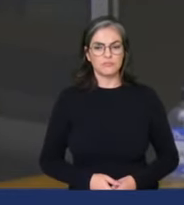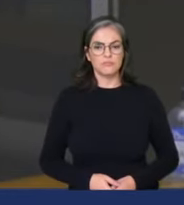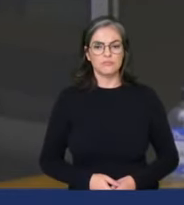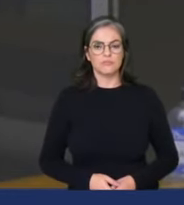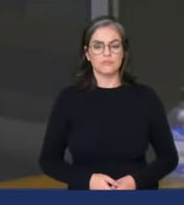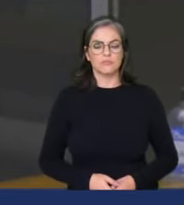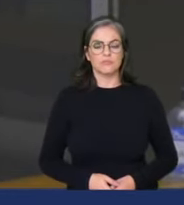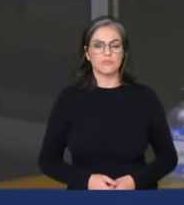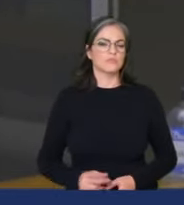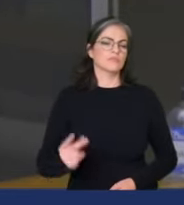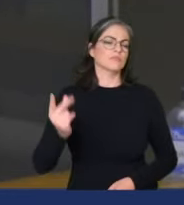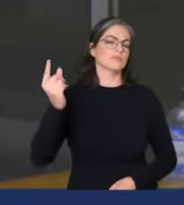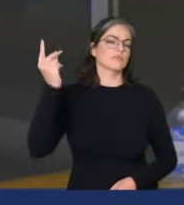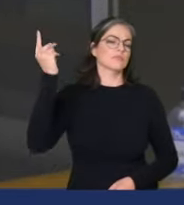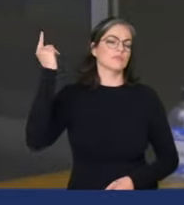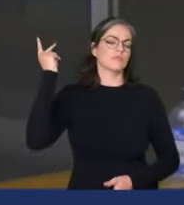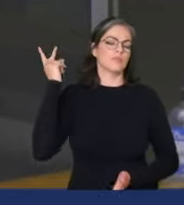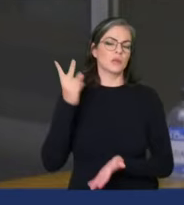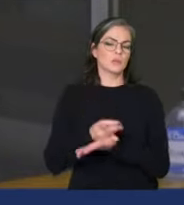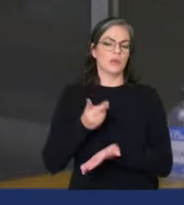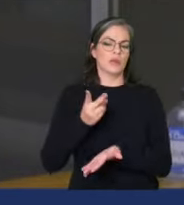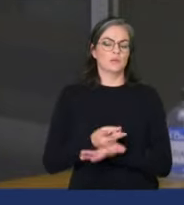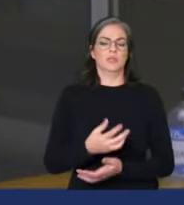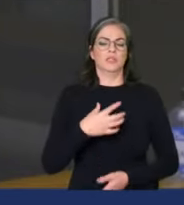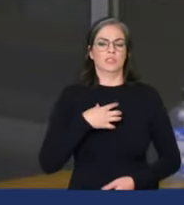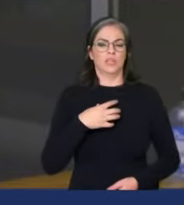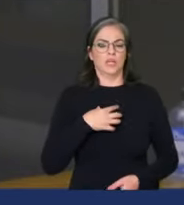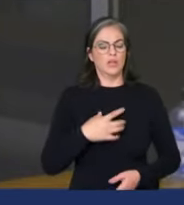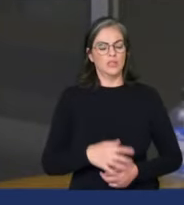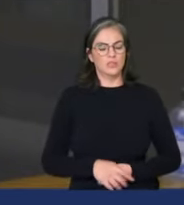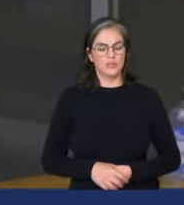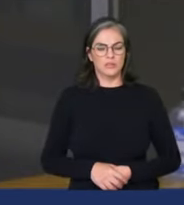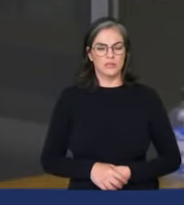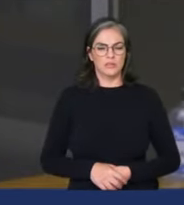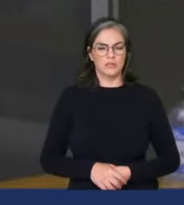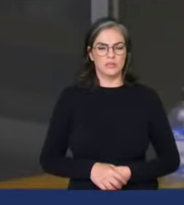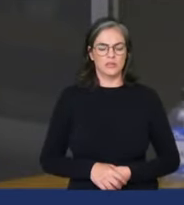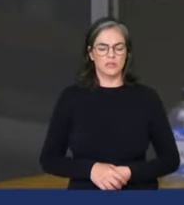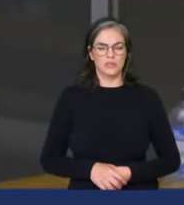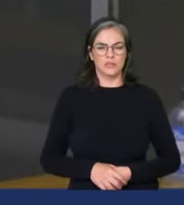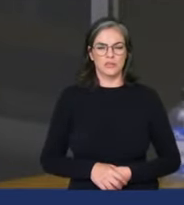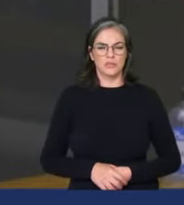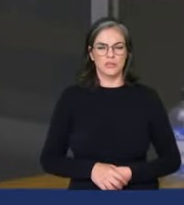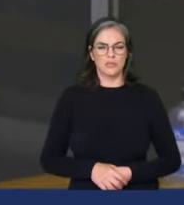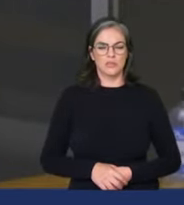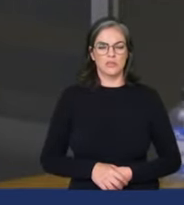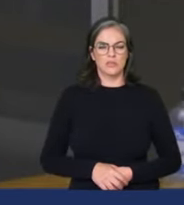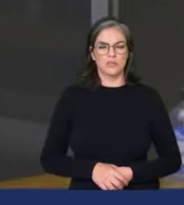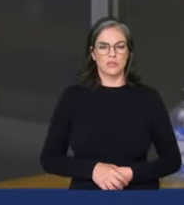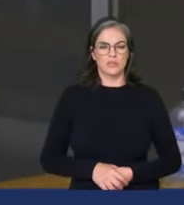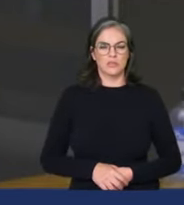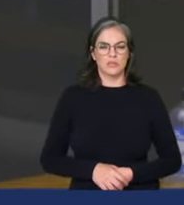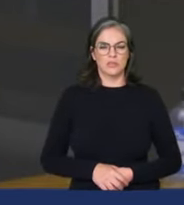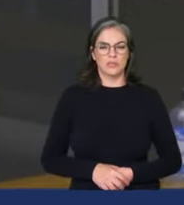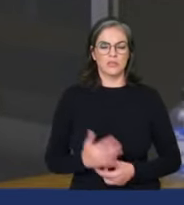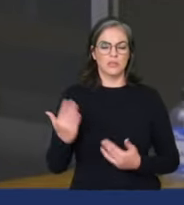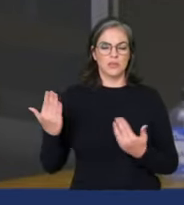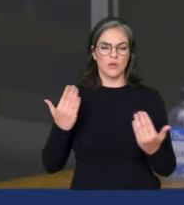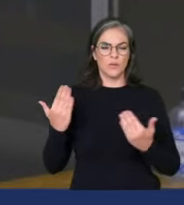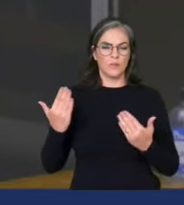analógica. Semana Lisango Anais disse que enquanto o país está no 5G, a política está